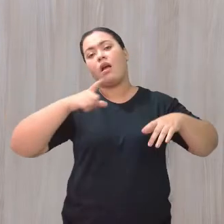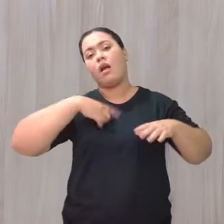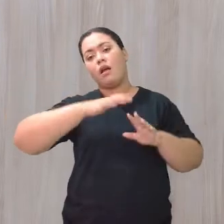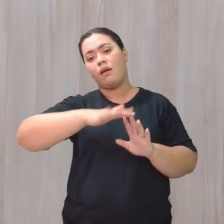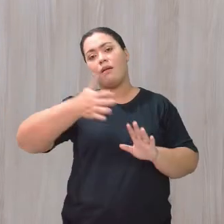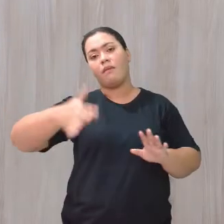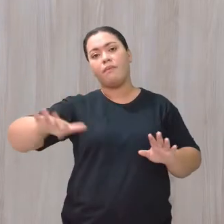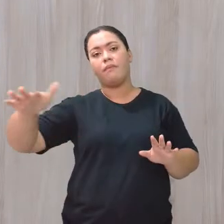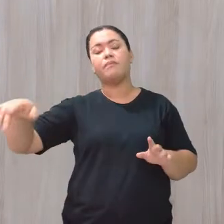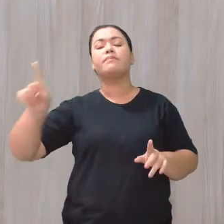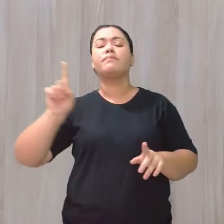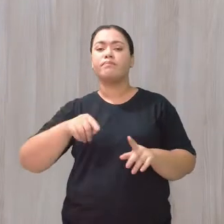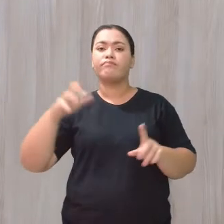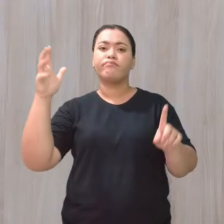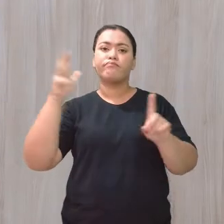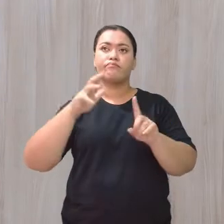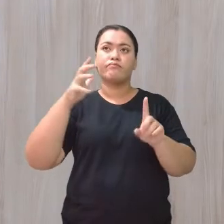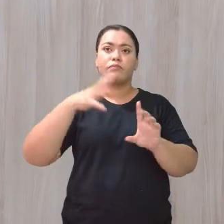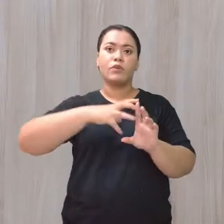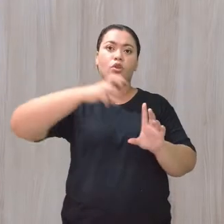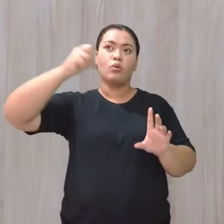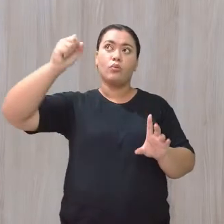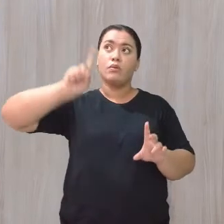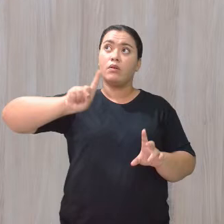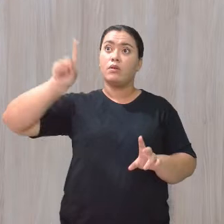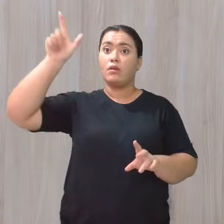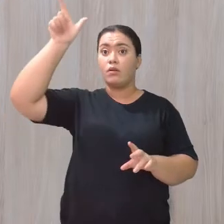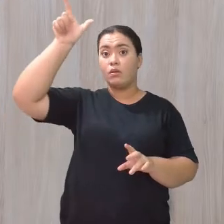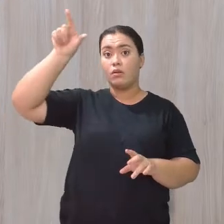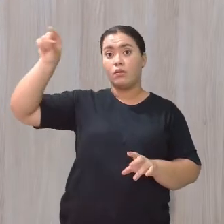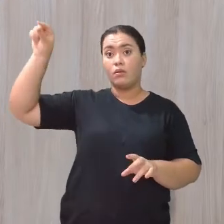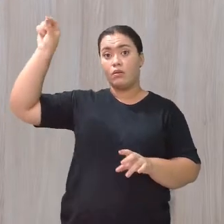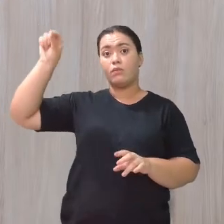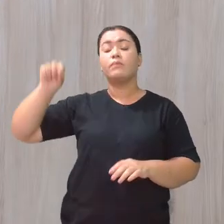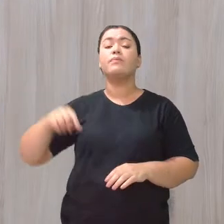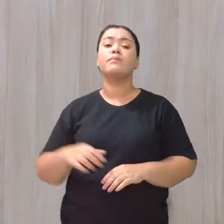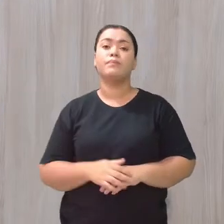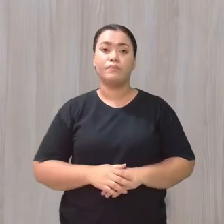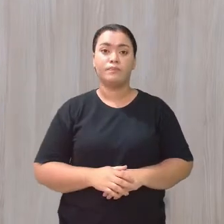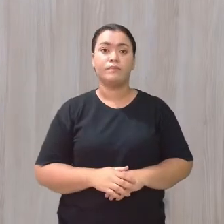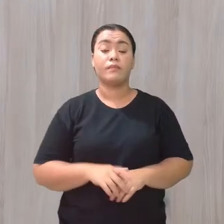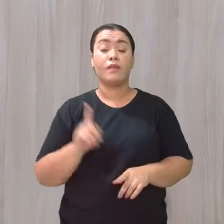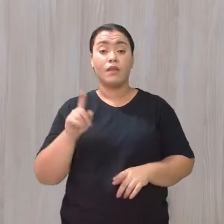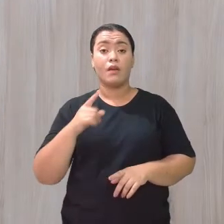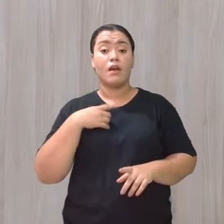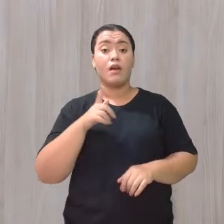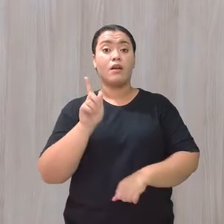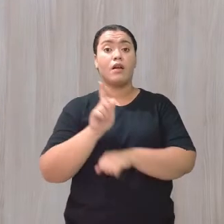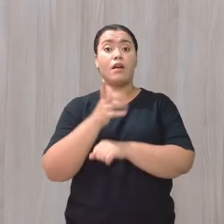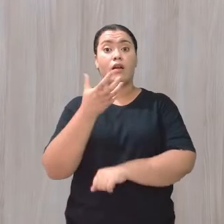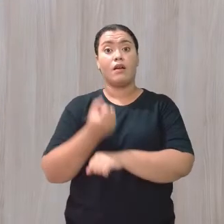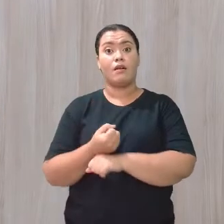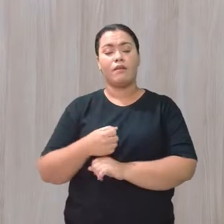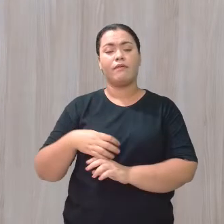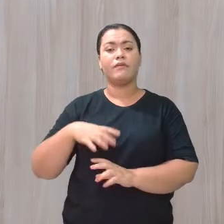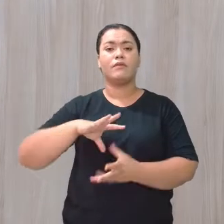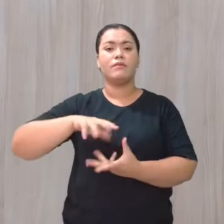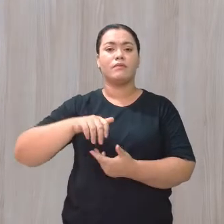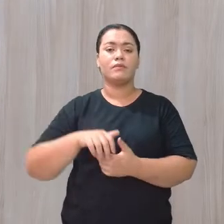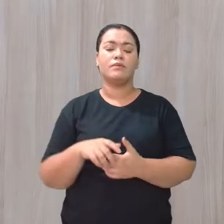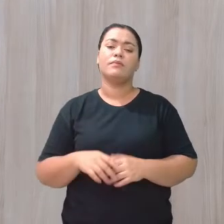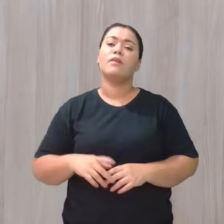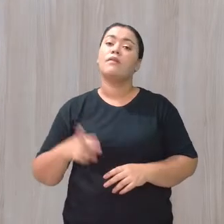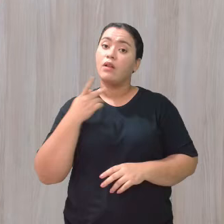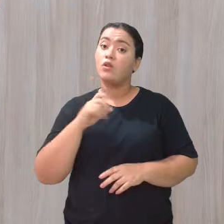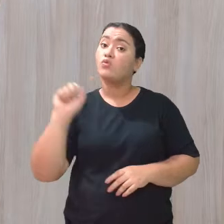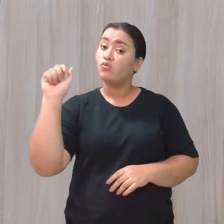também pela força de atração que a Lua tem, né? A força de atração gravitacional que a Lua exerce. O Sol exerce